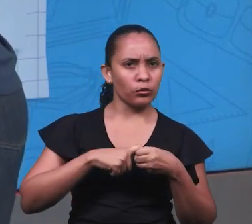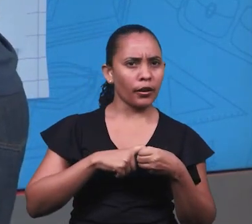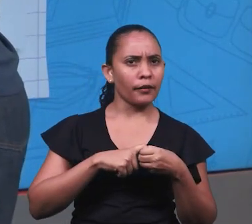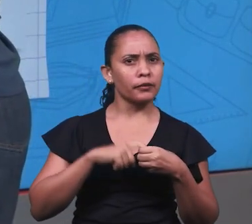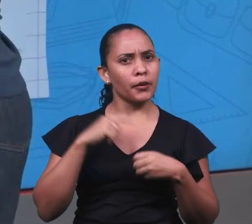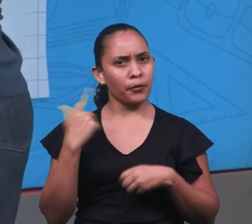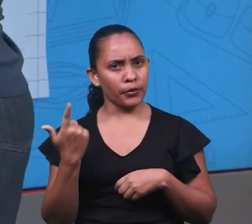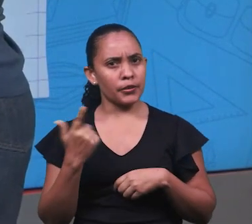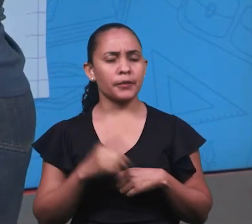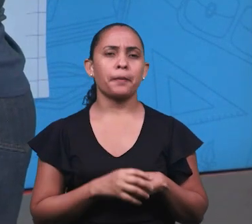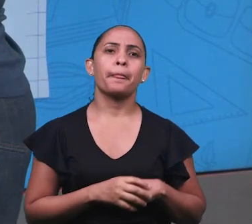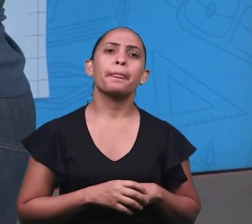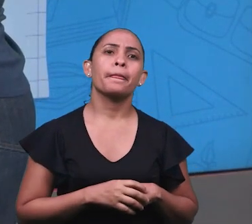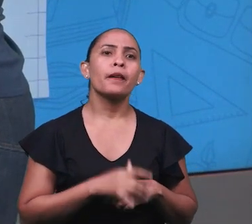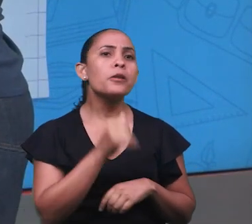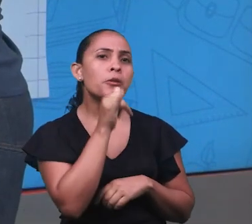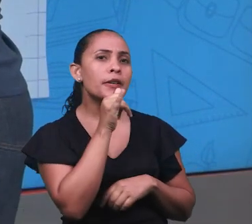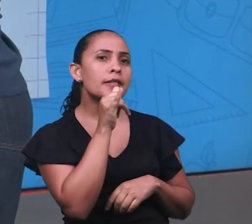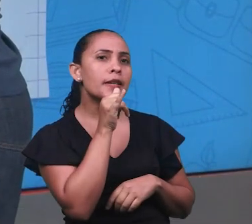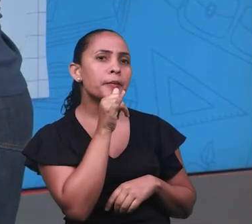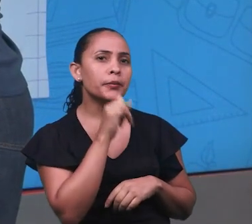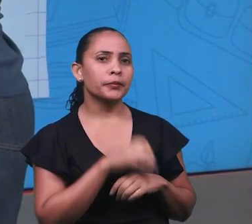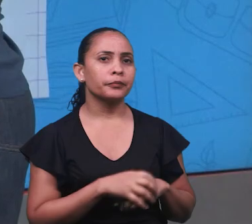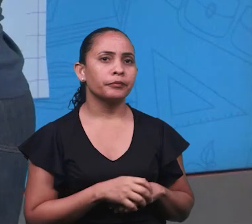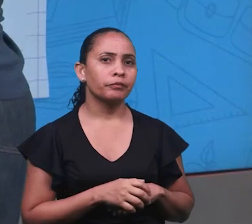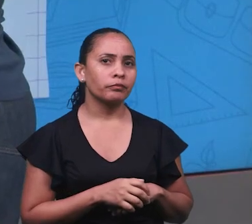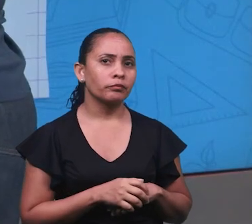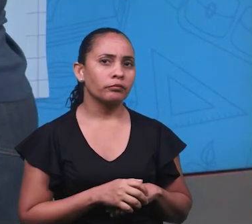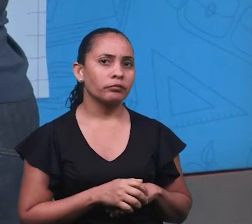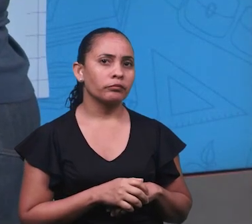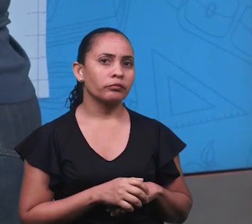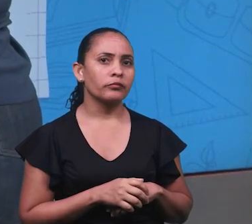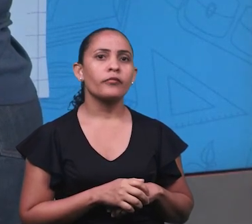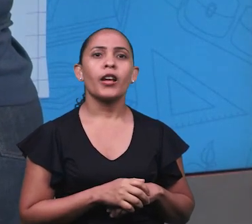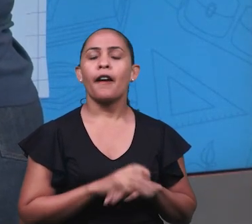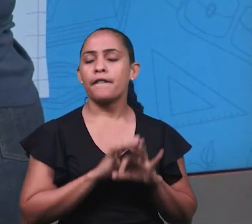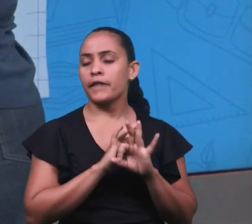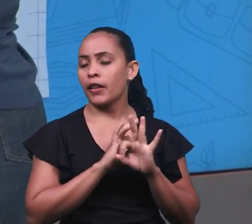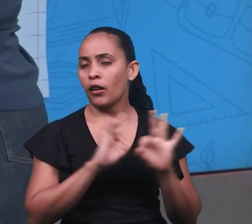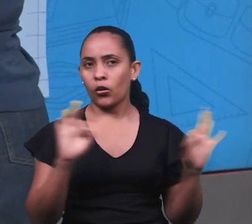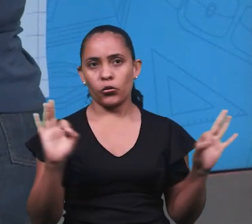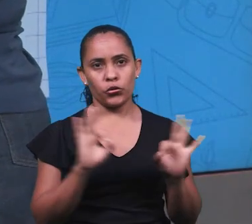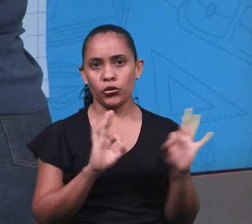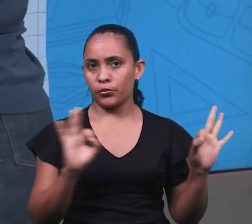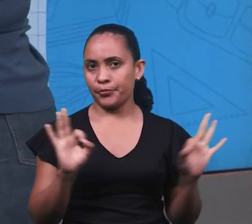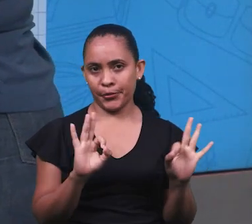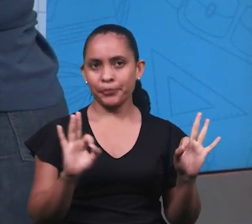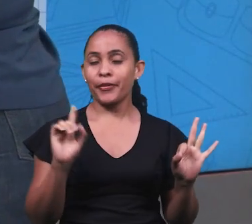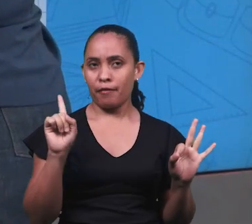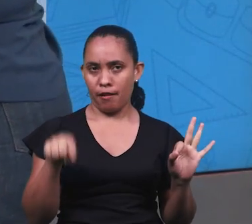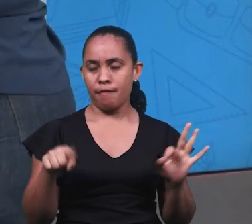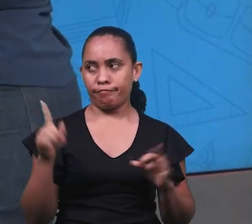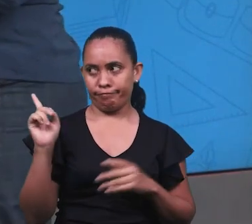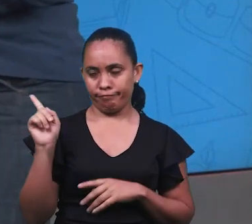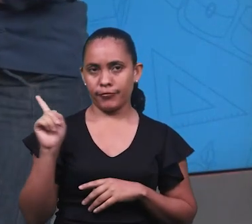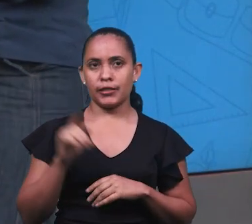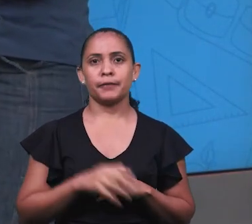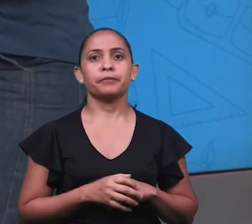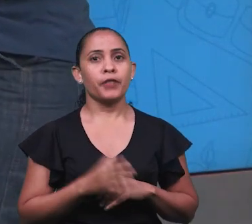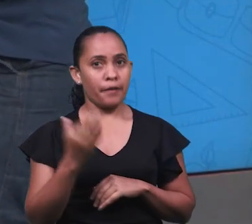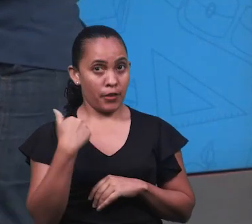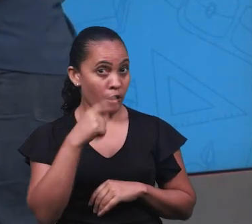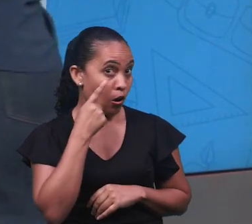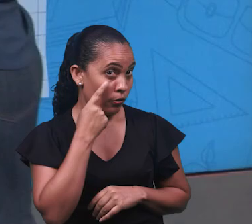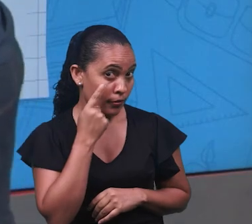aqui com um exemplo que vai ficar ótimo. Esse. Venha comigo aqui,